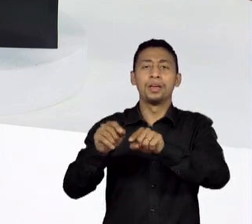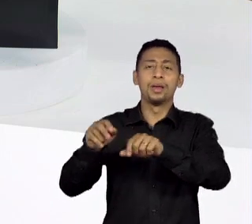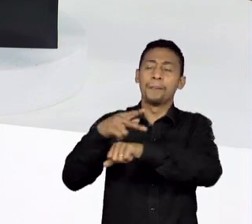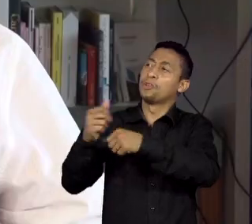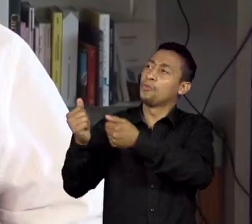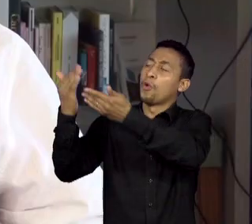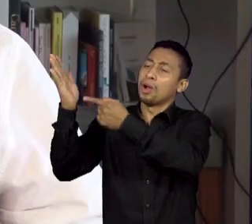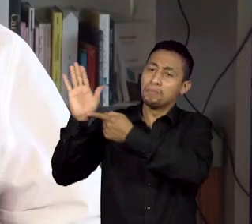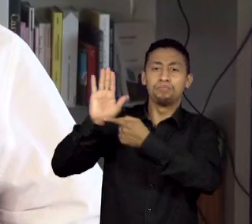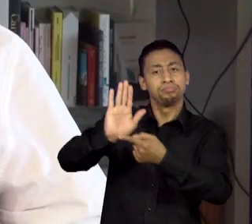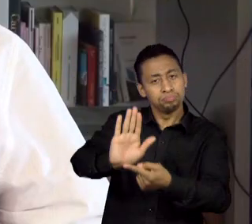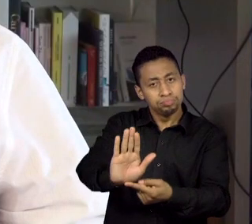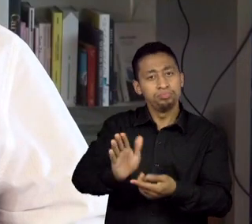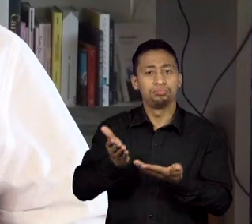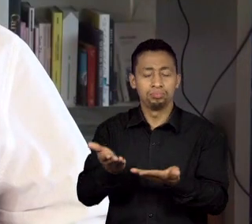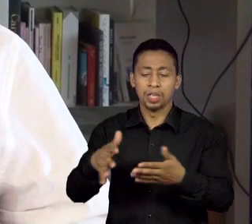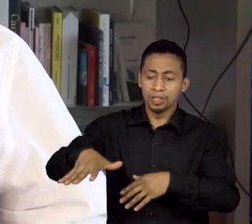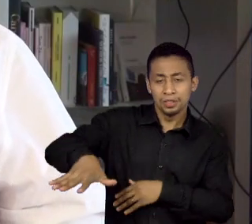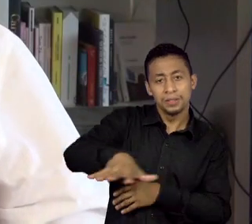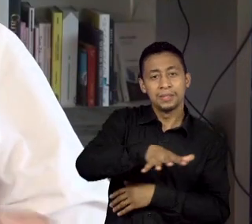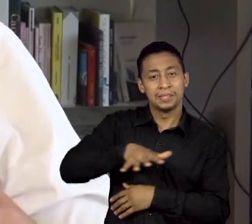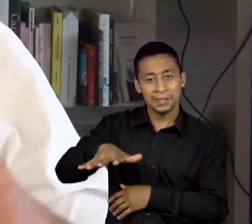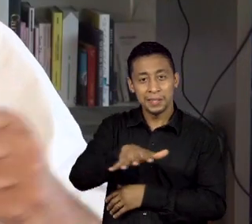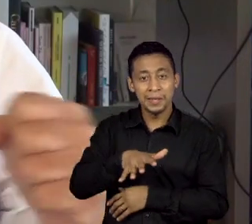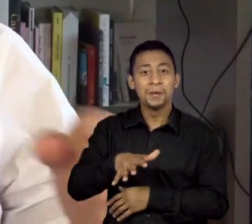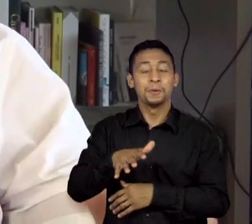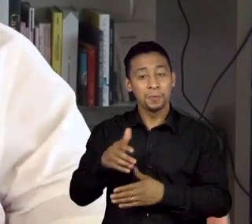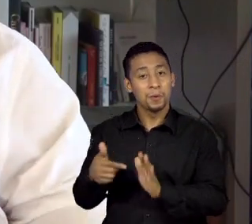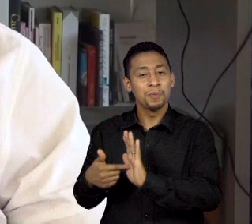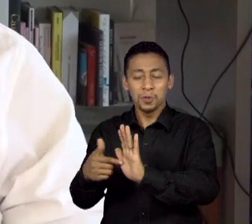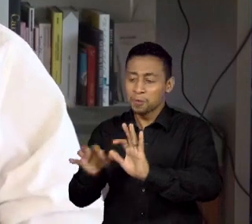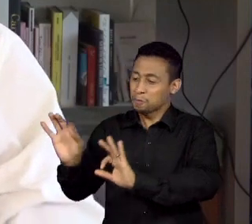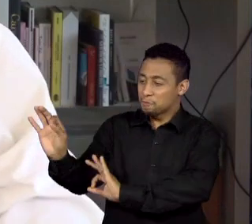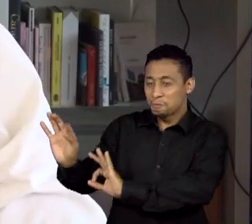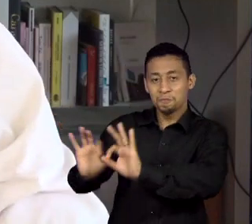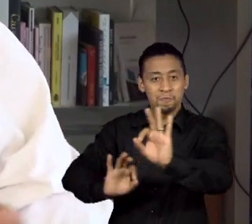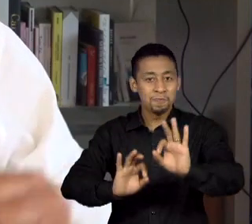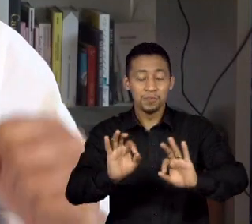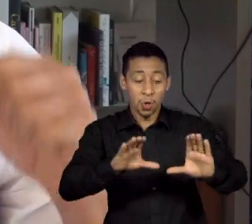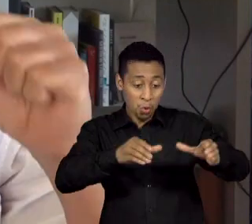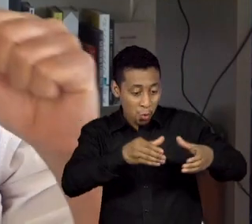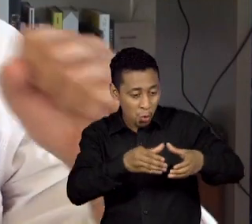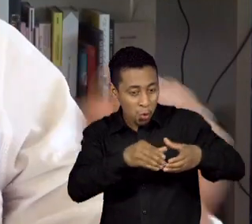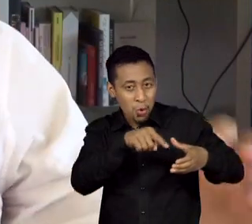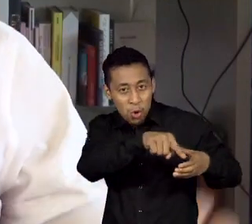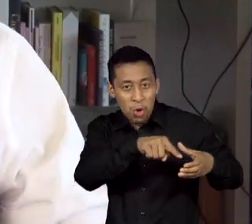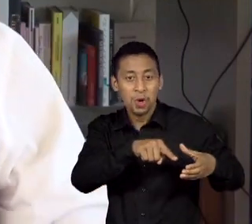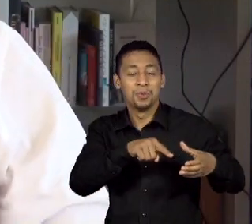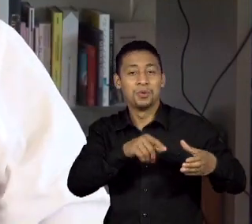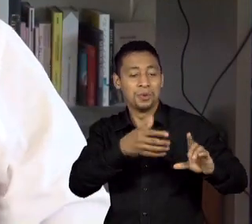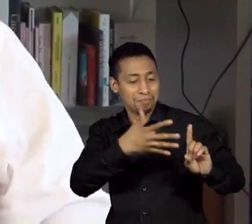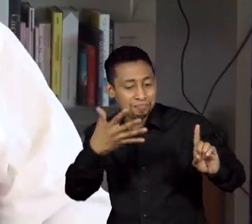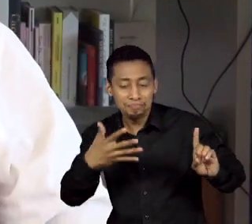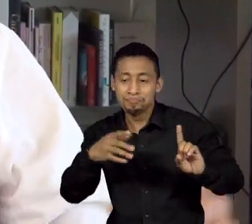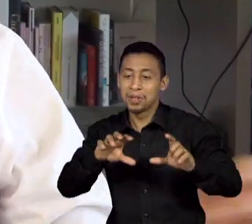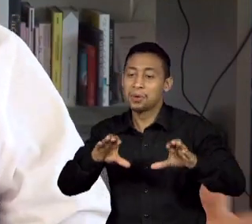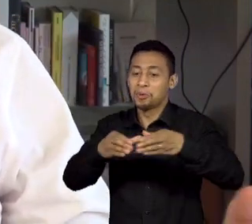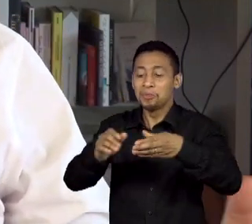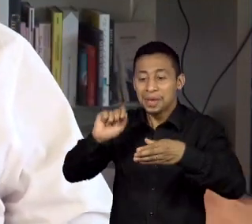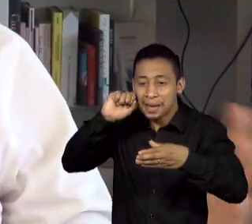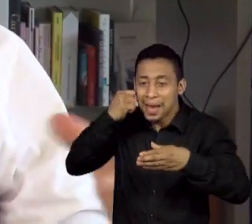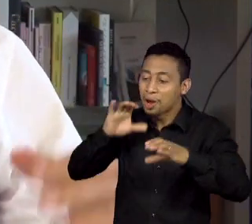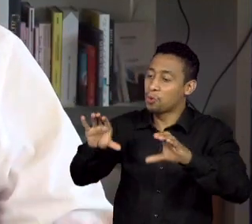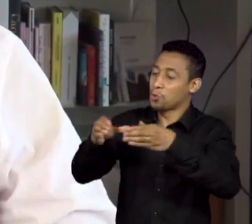uma visão geral do Brasil e passou a ter as causas particulares, as questões